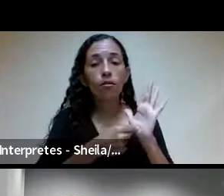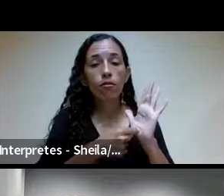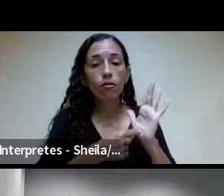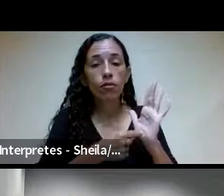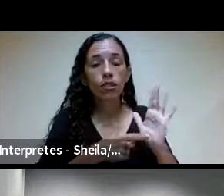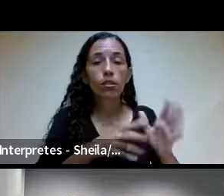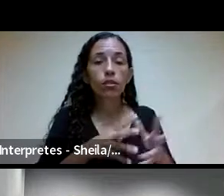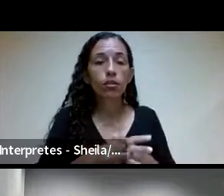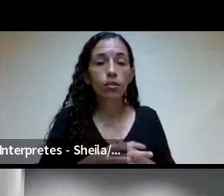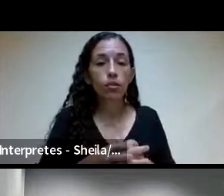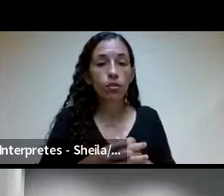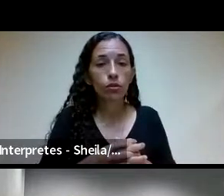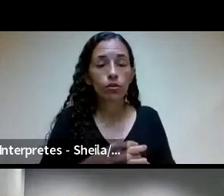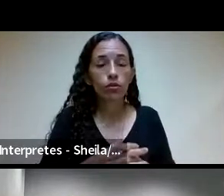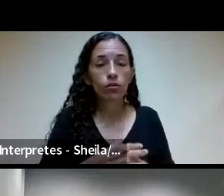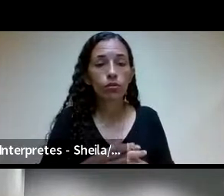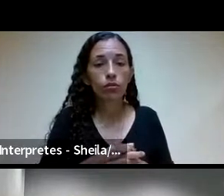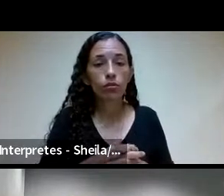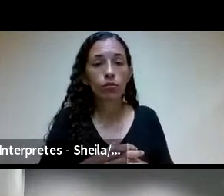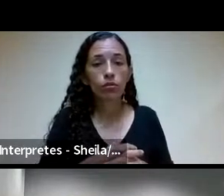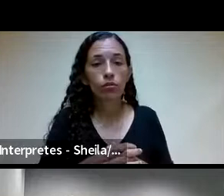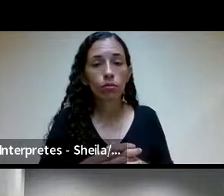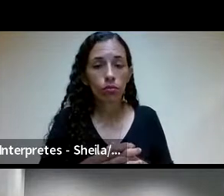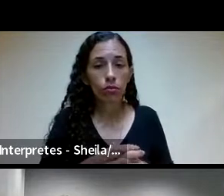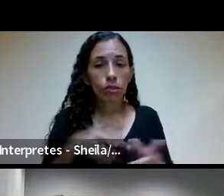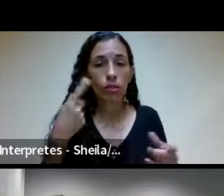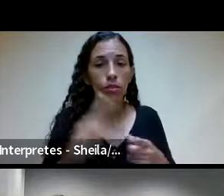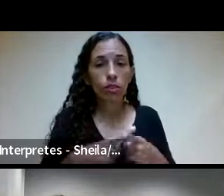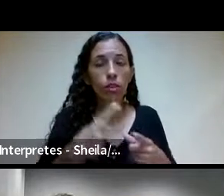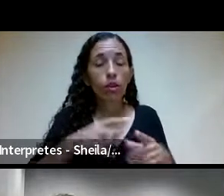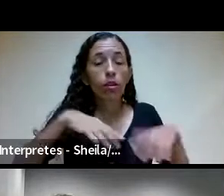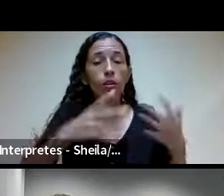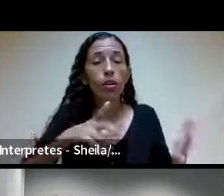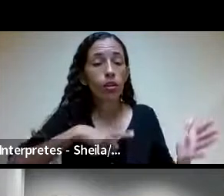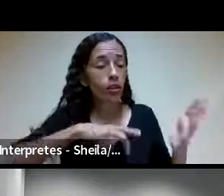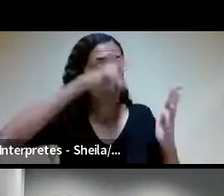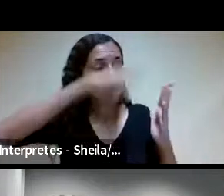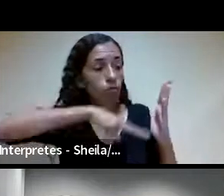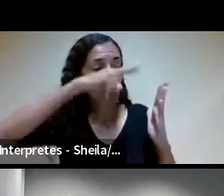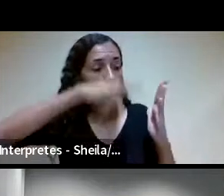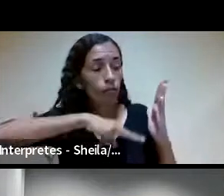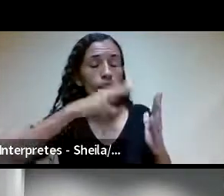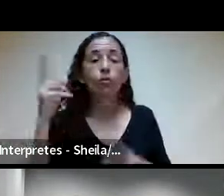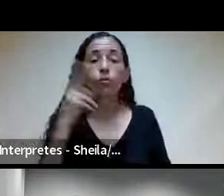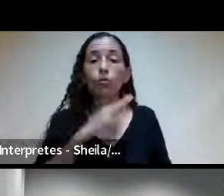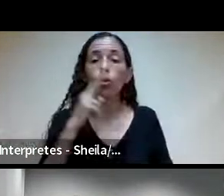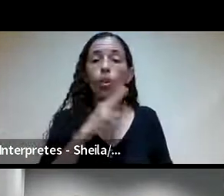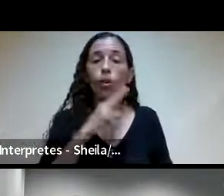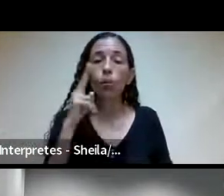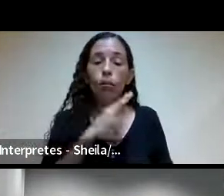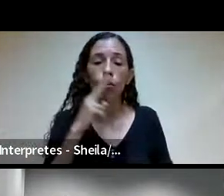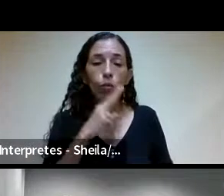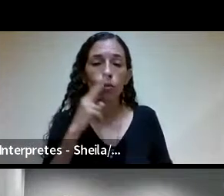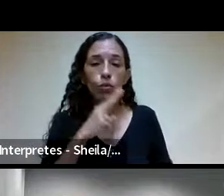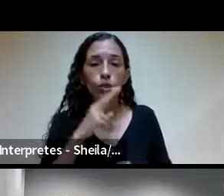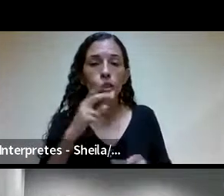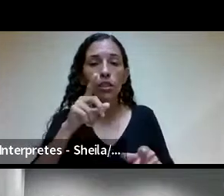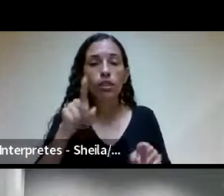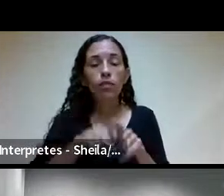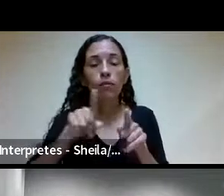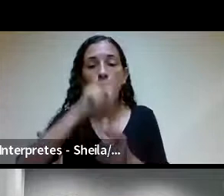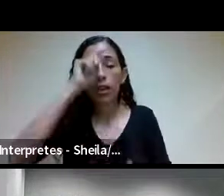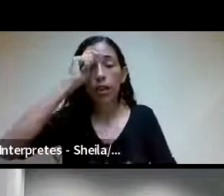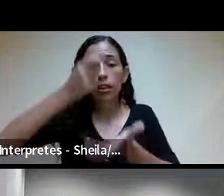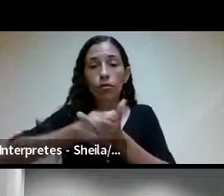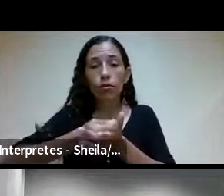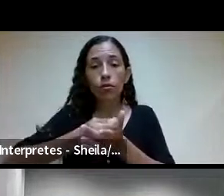mérito, percebe-se da leitura da decisão denegatória da tutela de urgência e do próprio parecer da doutra